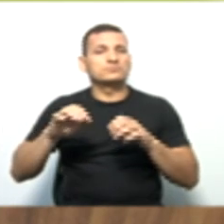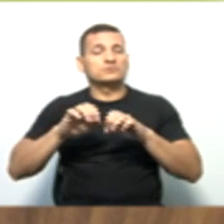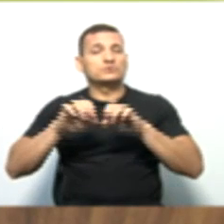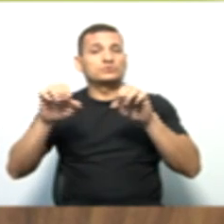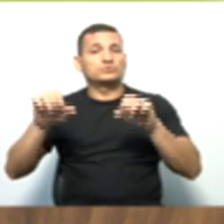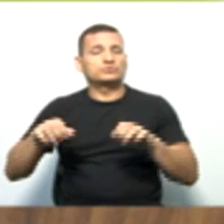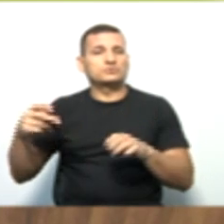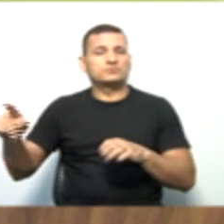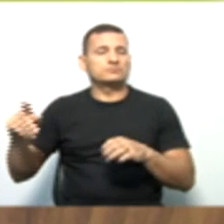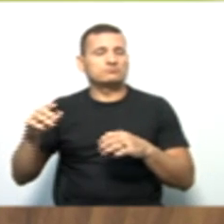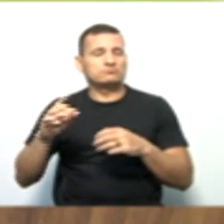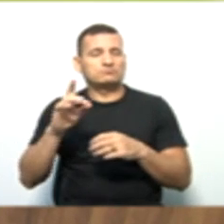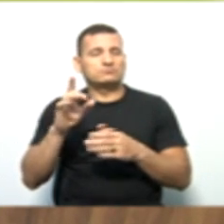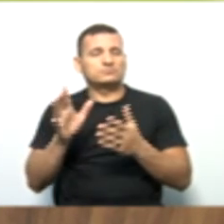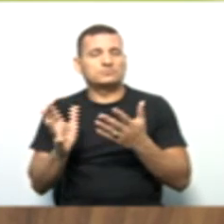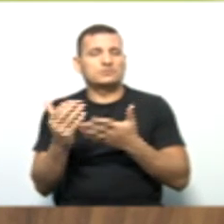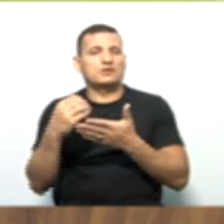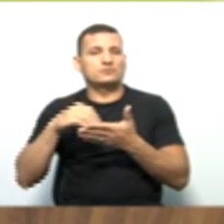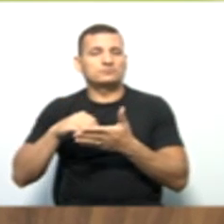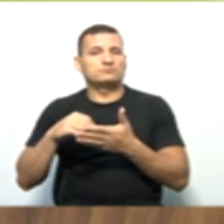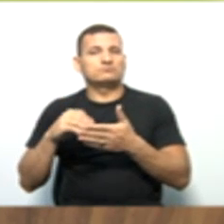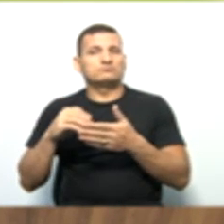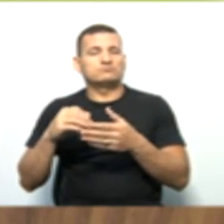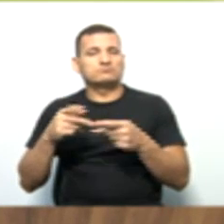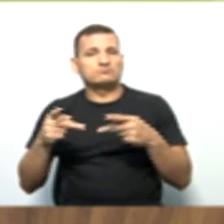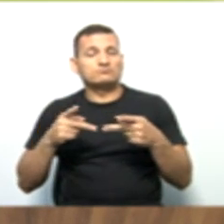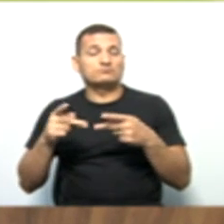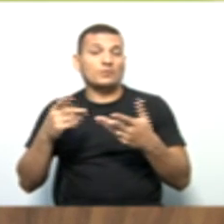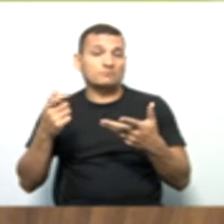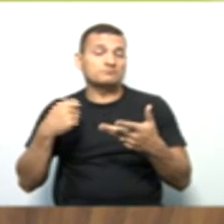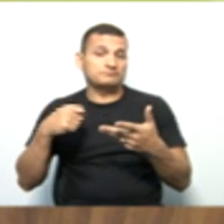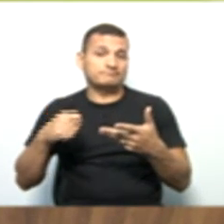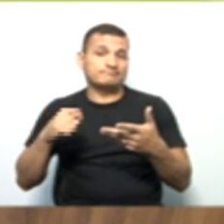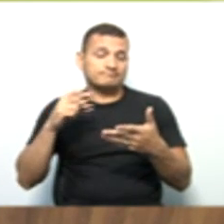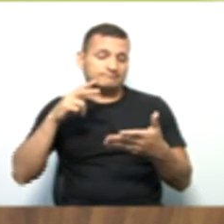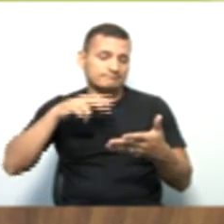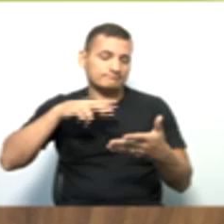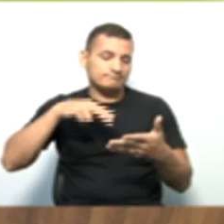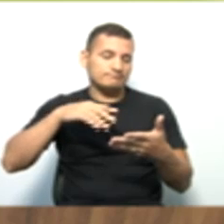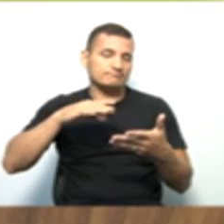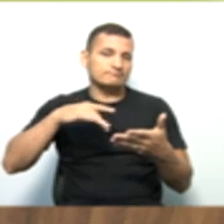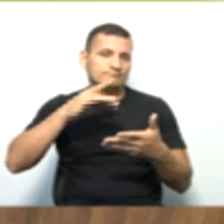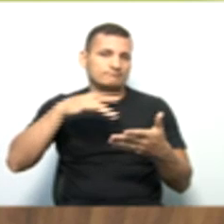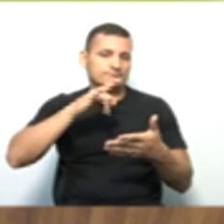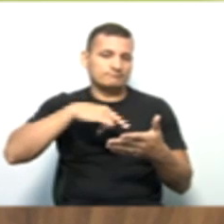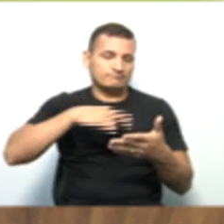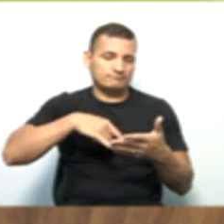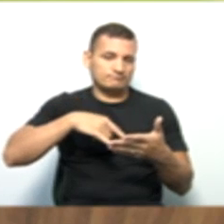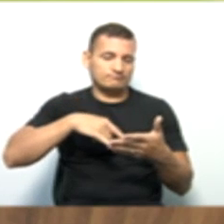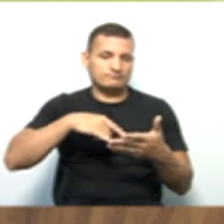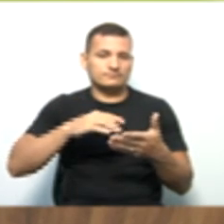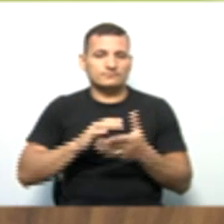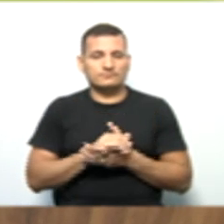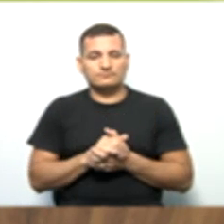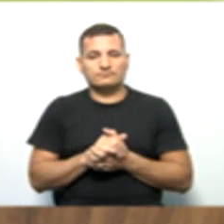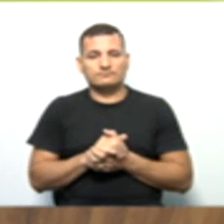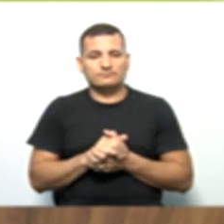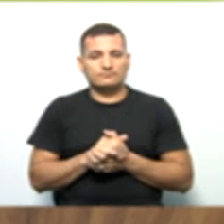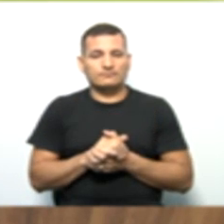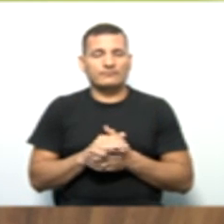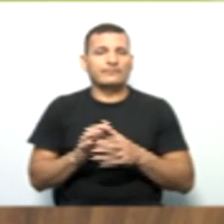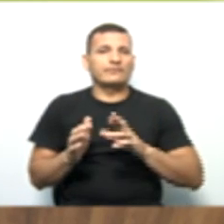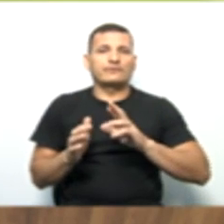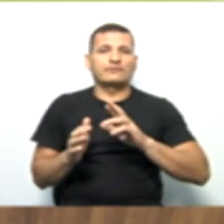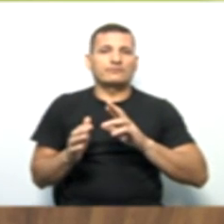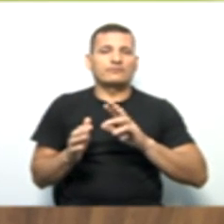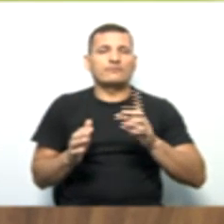dados desse projeto. Então, eu preciso consultar isso daí. E aí, às vezes, não é preciso de eu pegar e ir lá e simplesmente